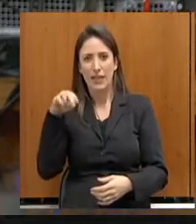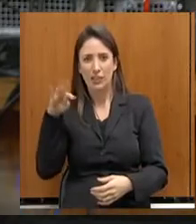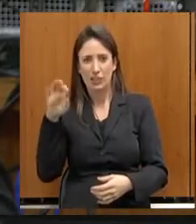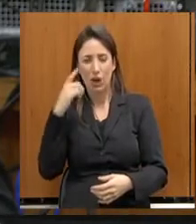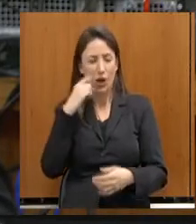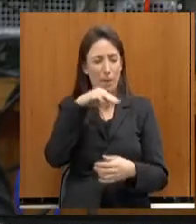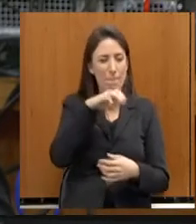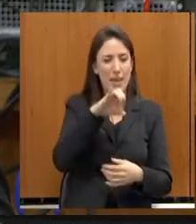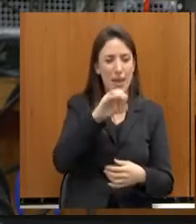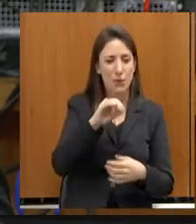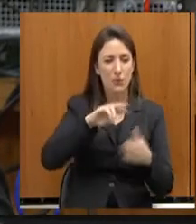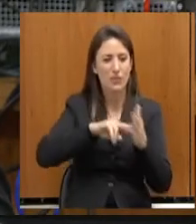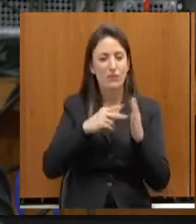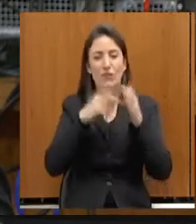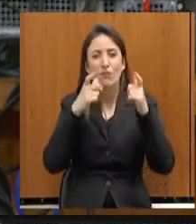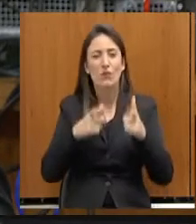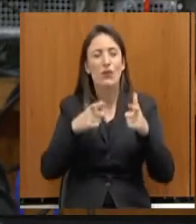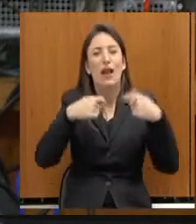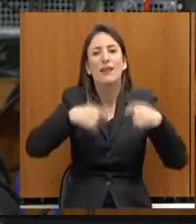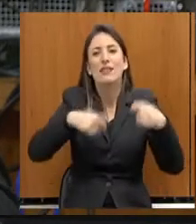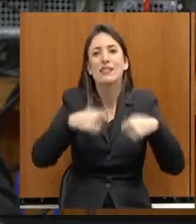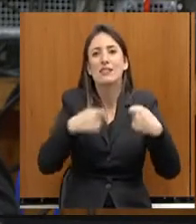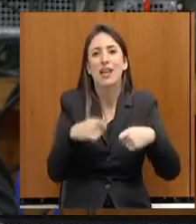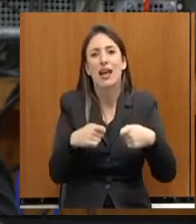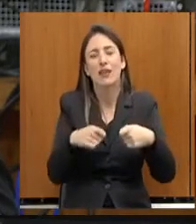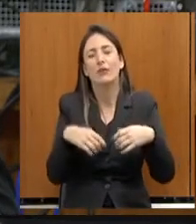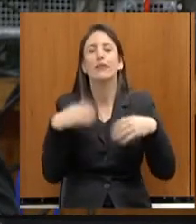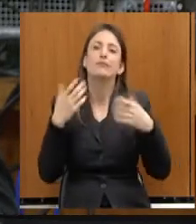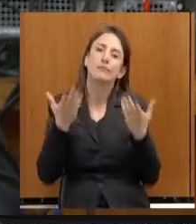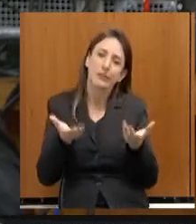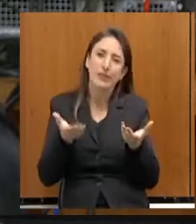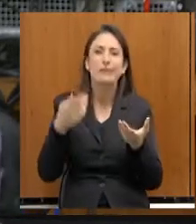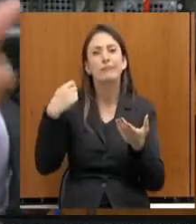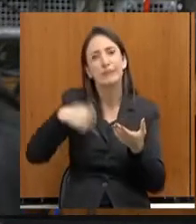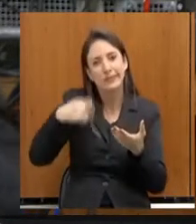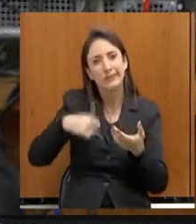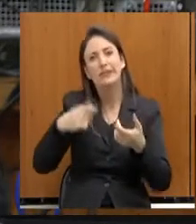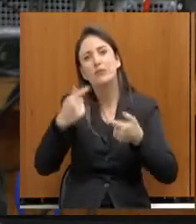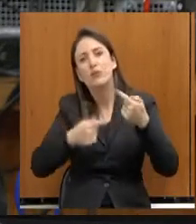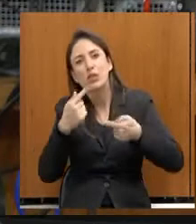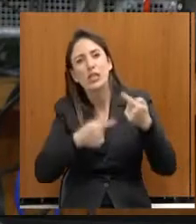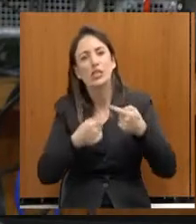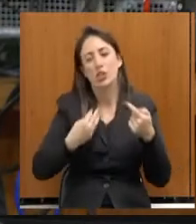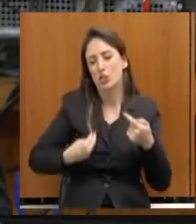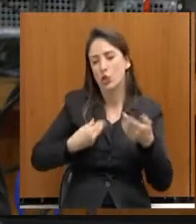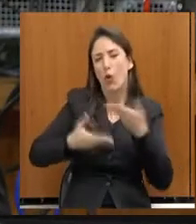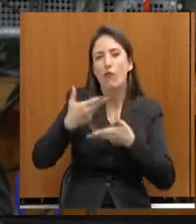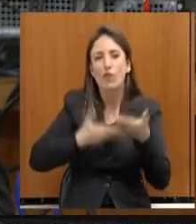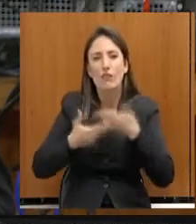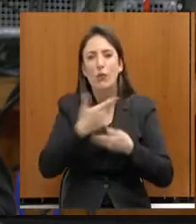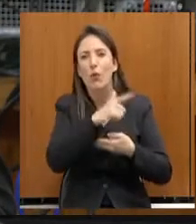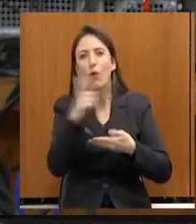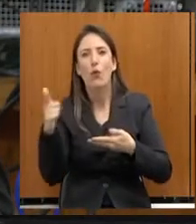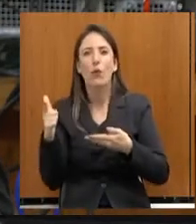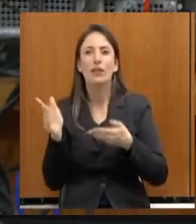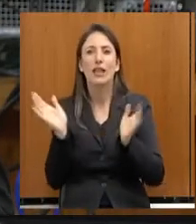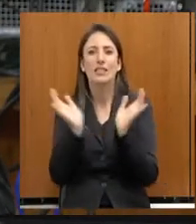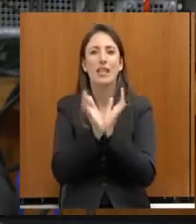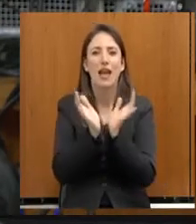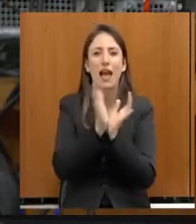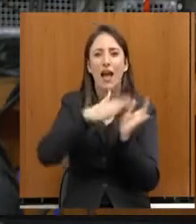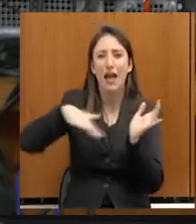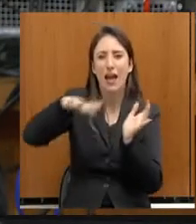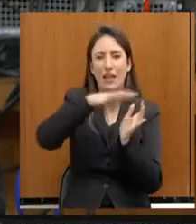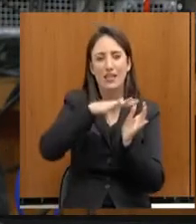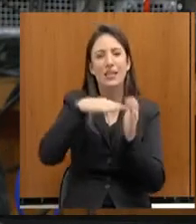necessário políticas de convívio com as demais em outras áreas e daí destaco agricultura